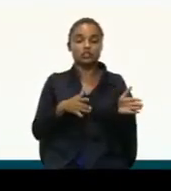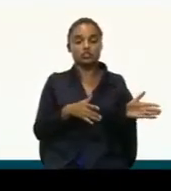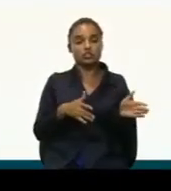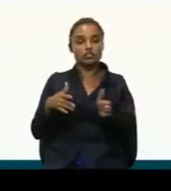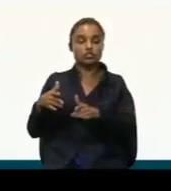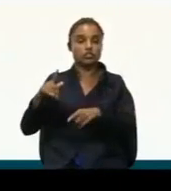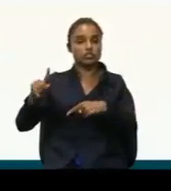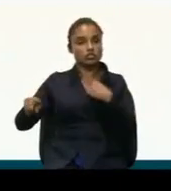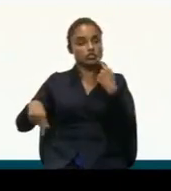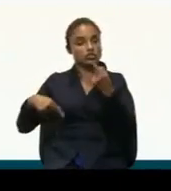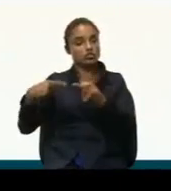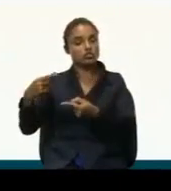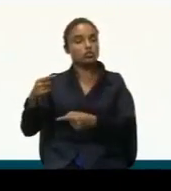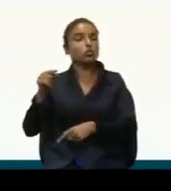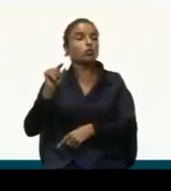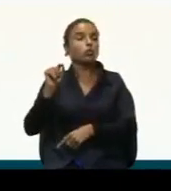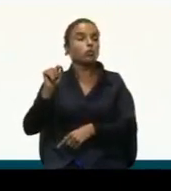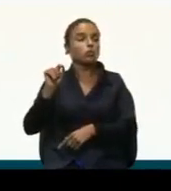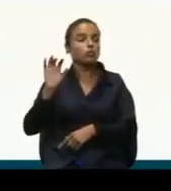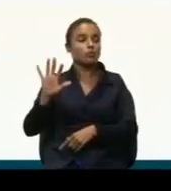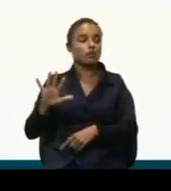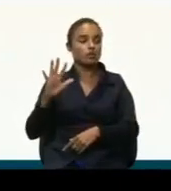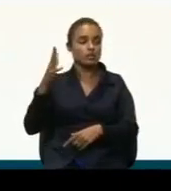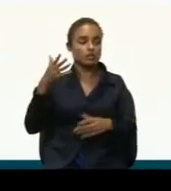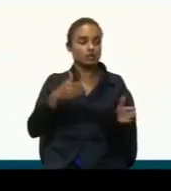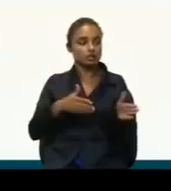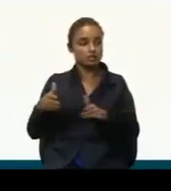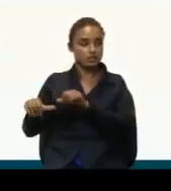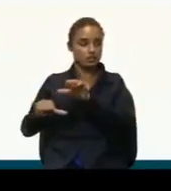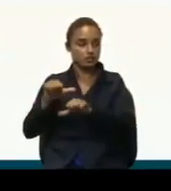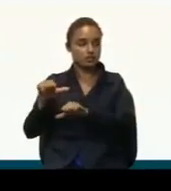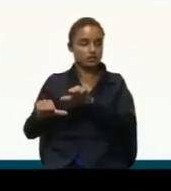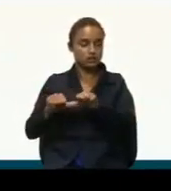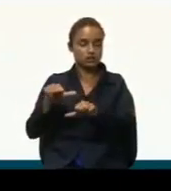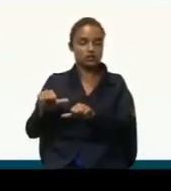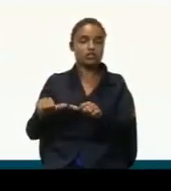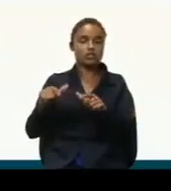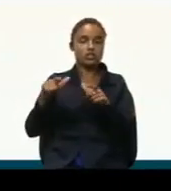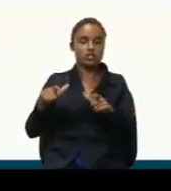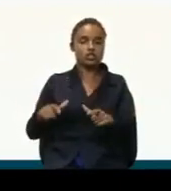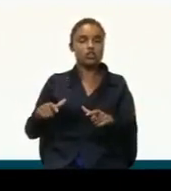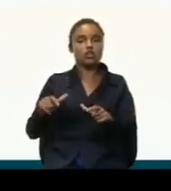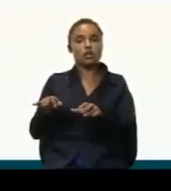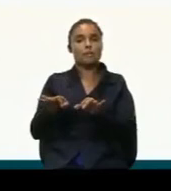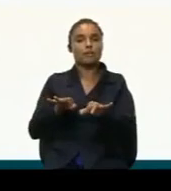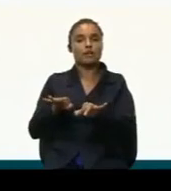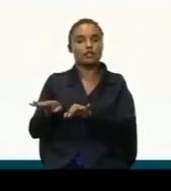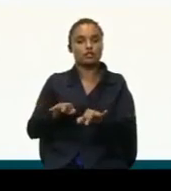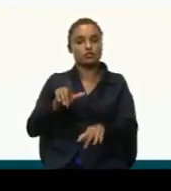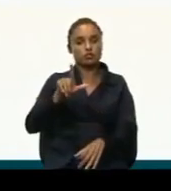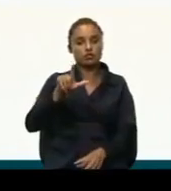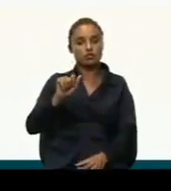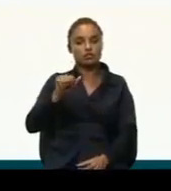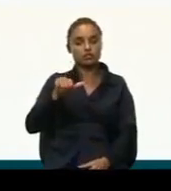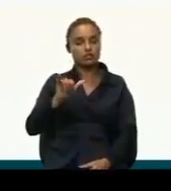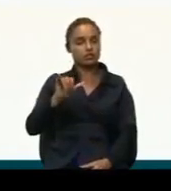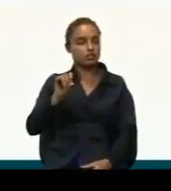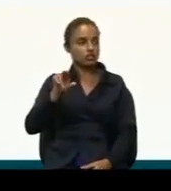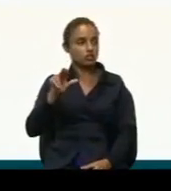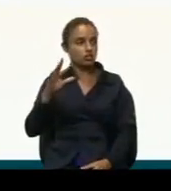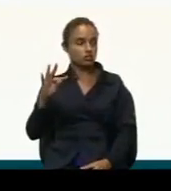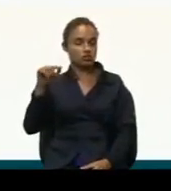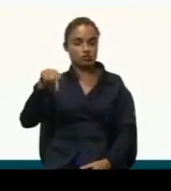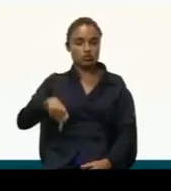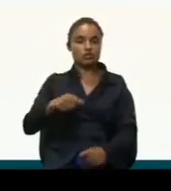E depois é aqui que acontece as mudanças no layout do canteiro, durante essas etapas da construção.